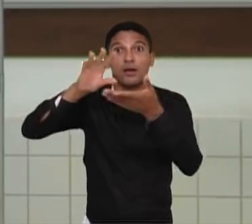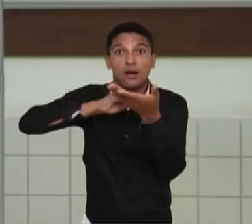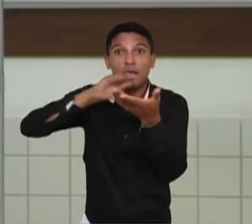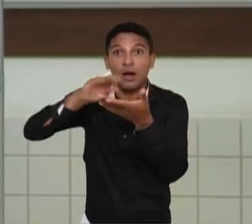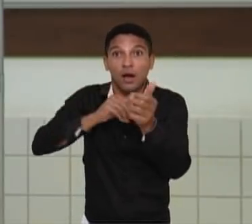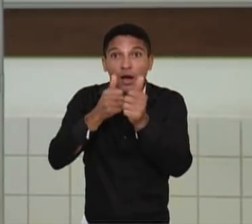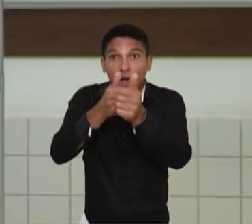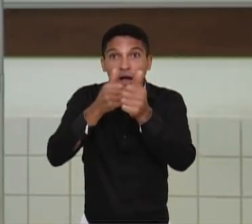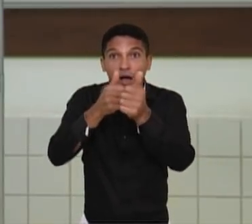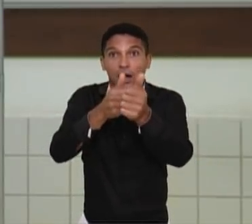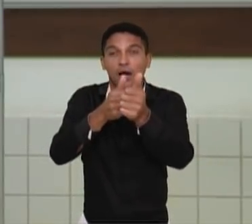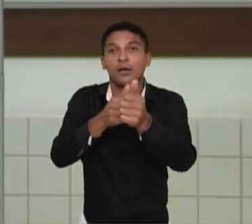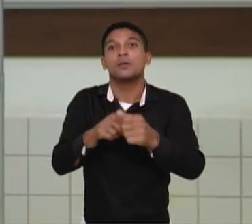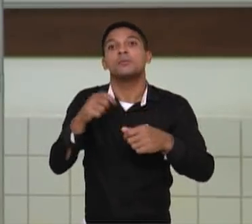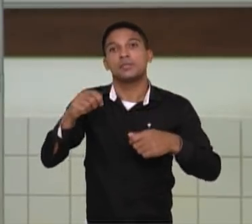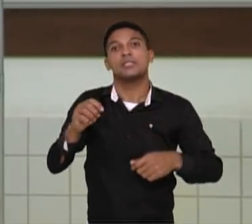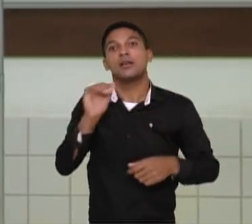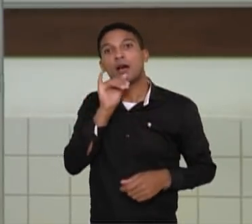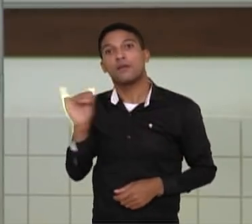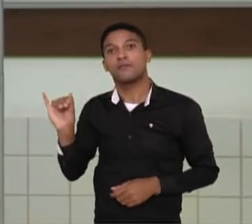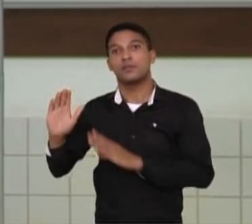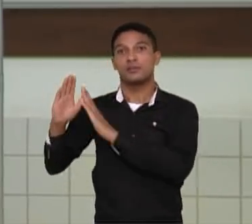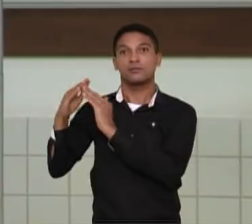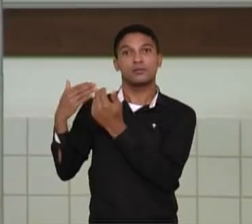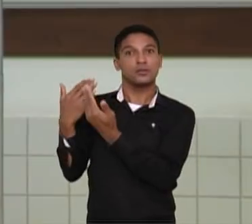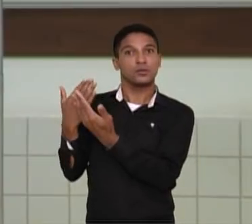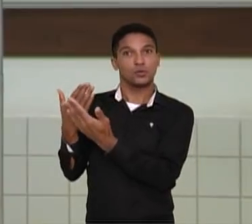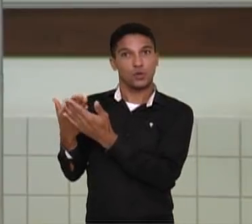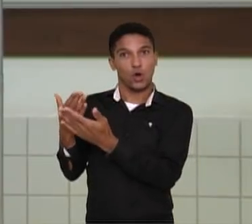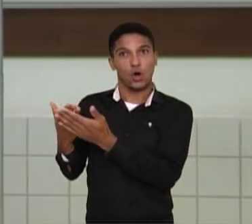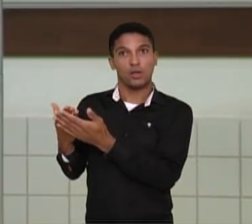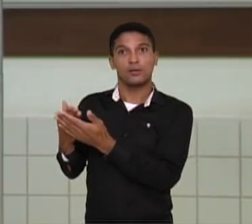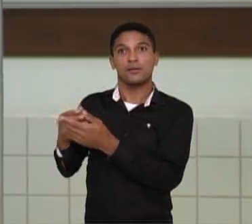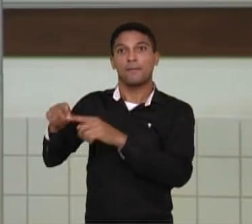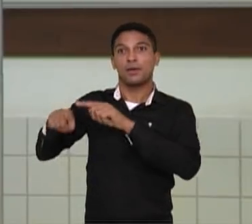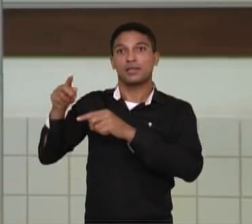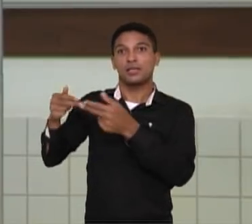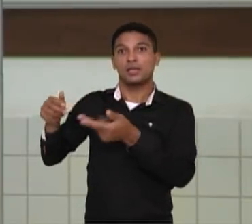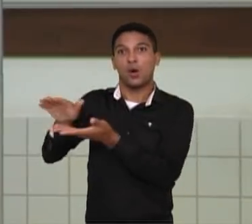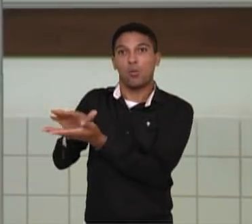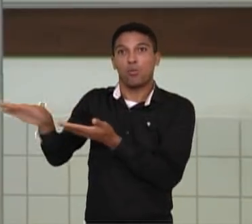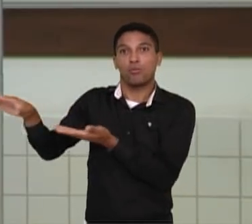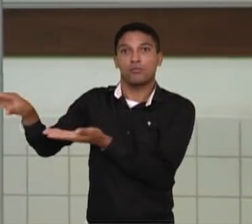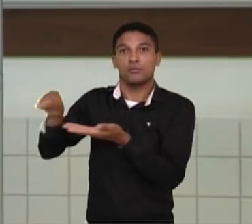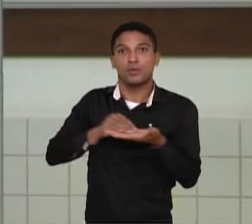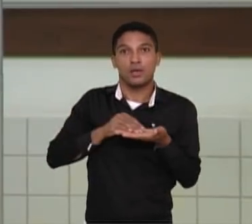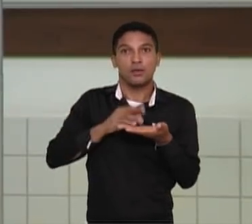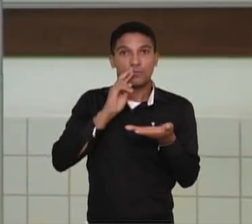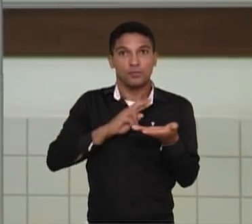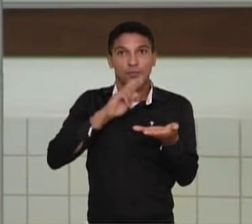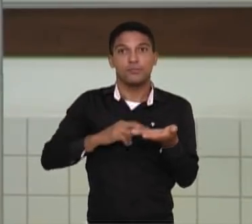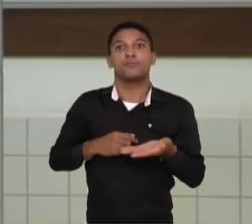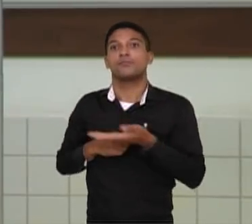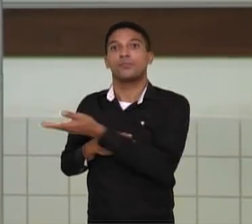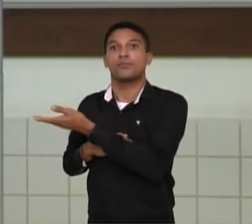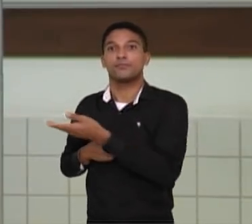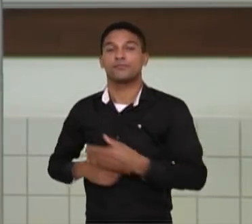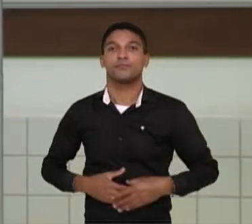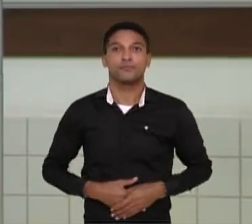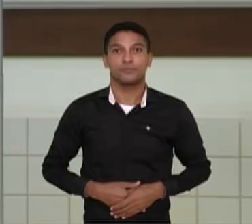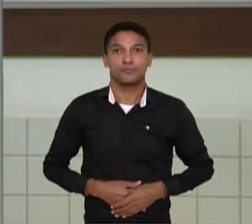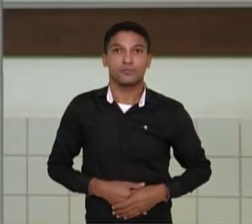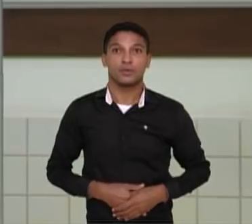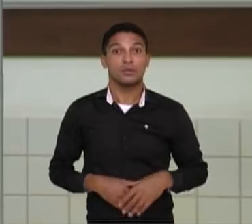materiais para que você possa acompanhar as nossas aulas também. E terceiro aviso, caso você tenha dúvidas em